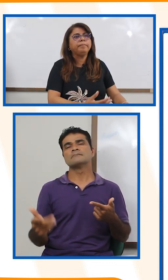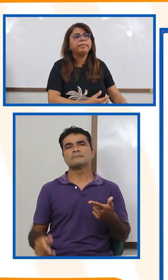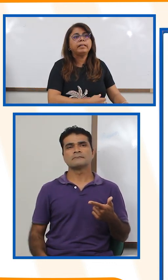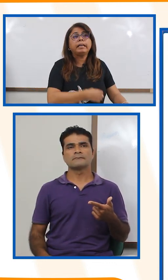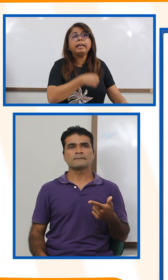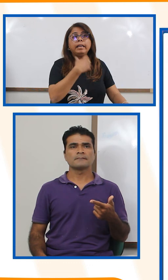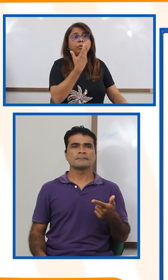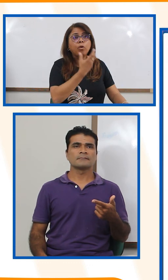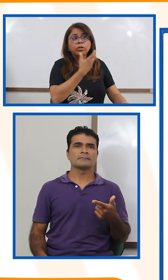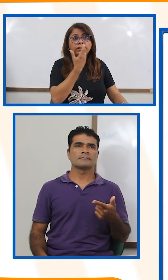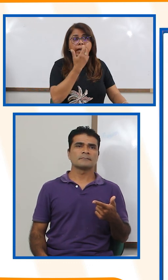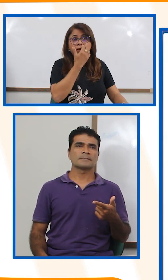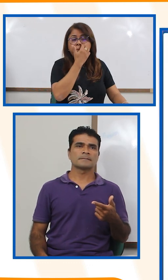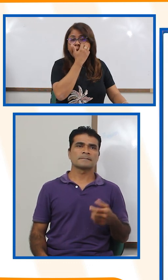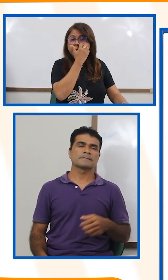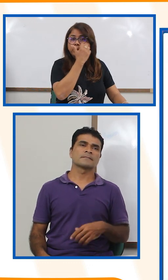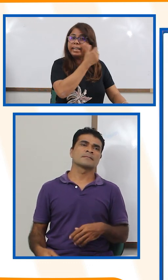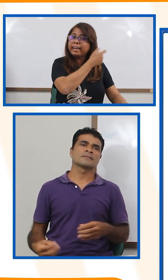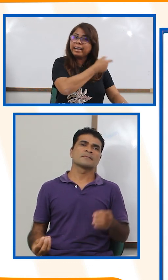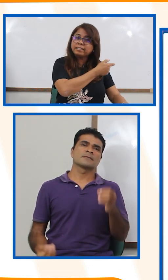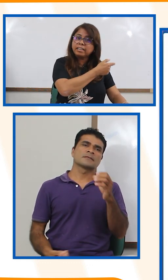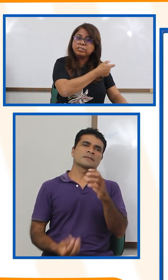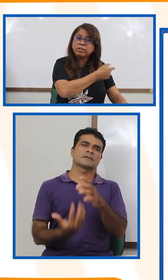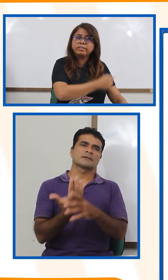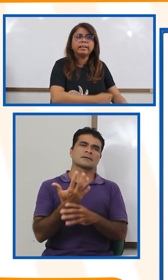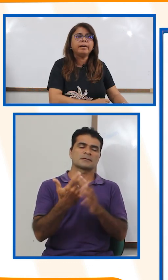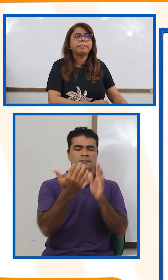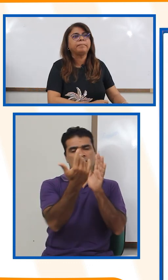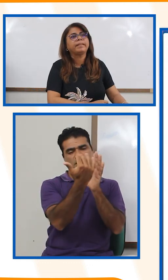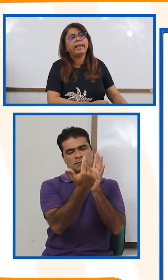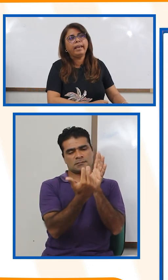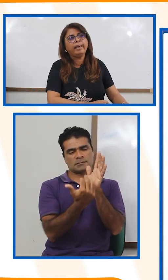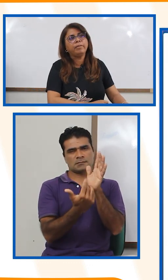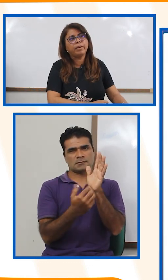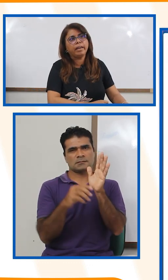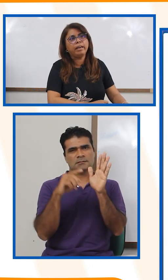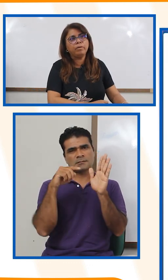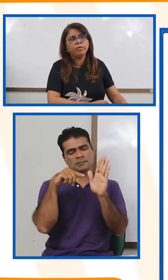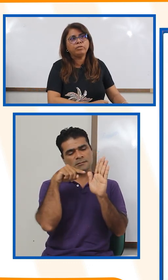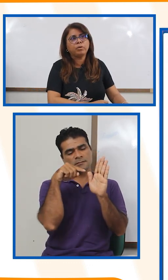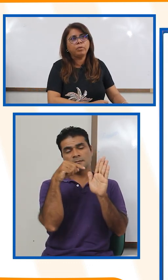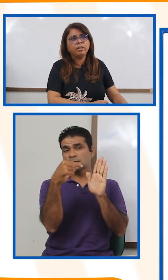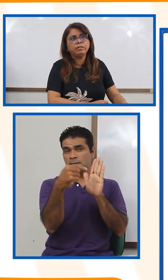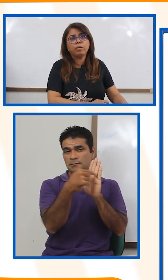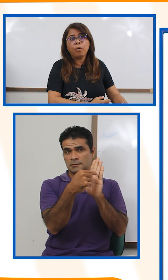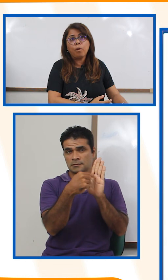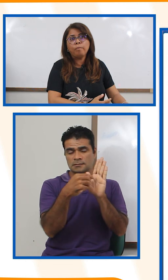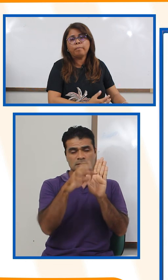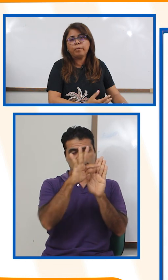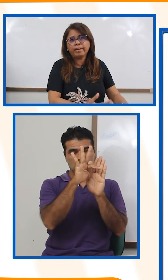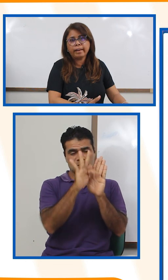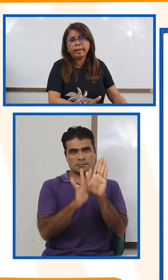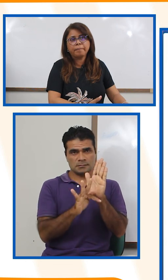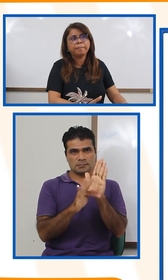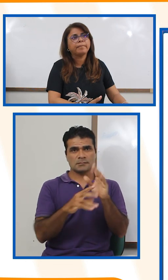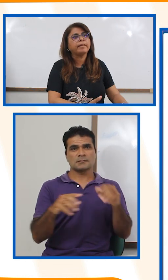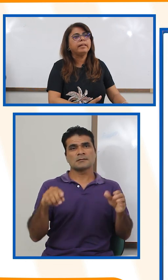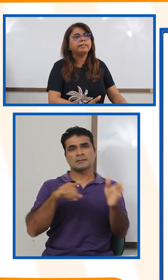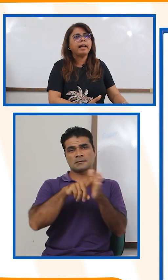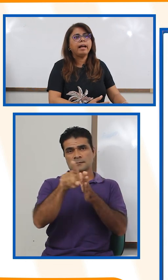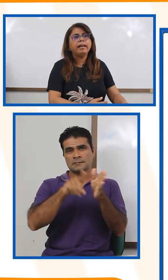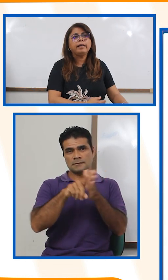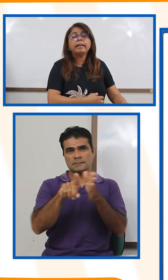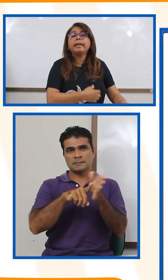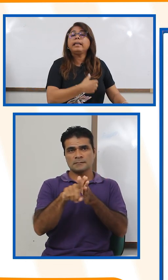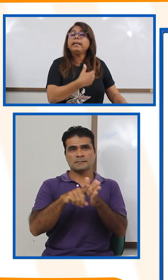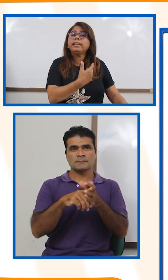né? Crie um roteiro para responder aquelas questões, lembra? Quem, o que, onde, quando, como, porquê,